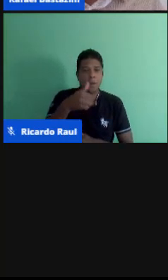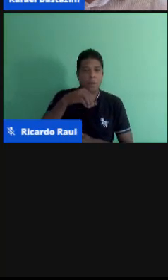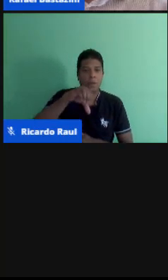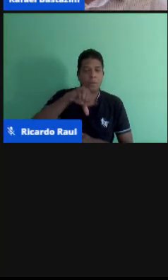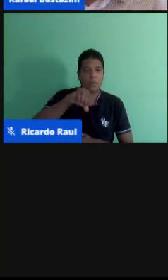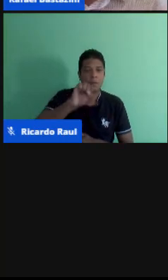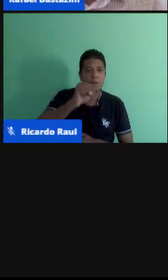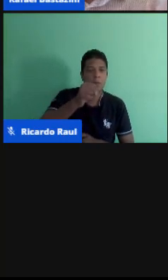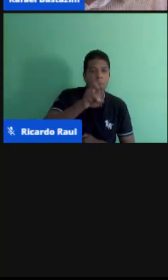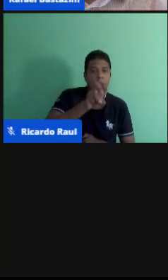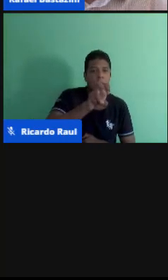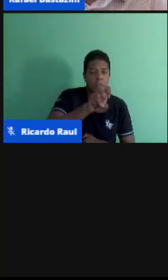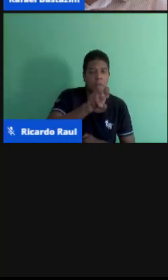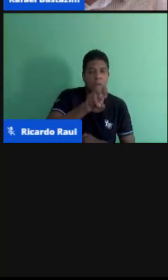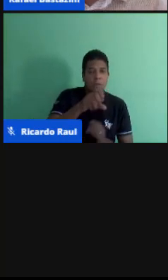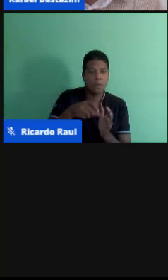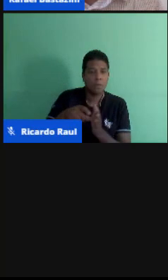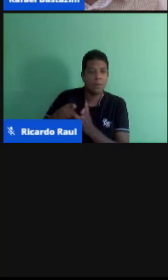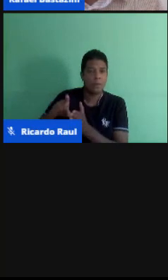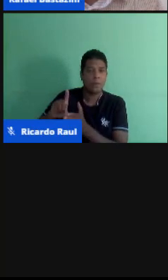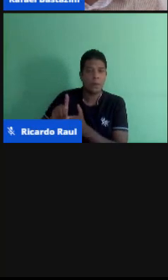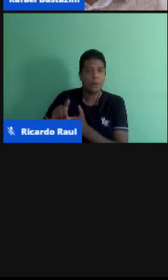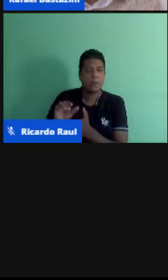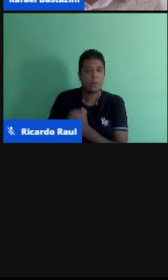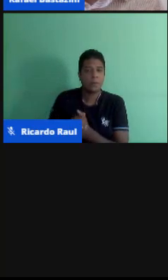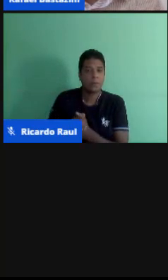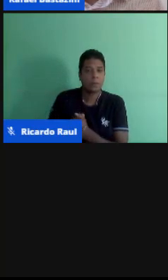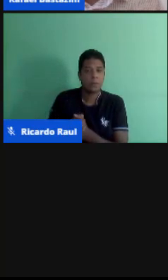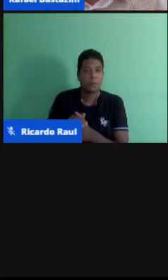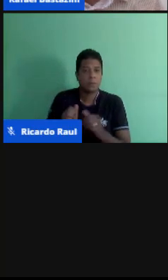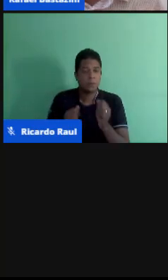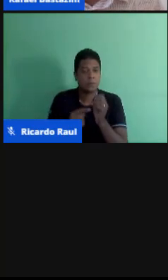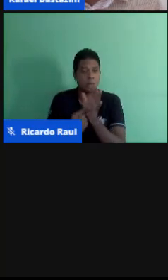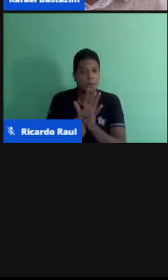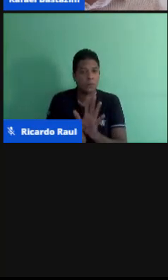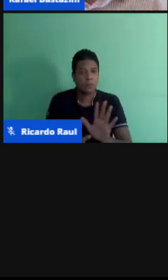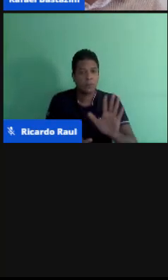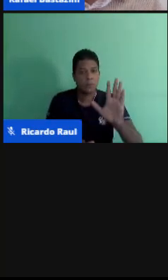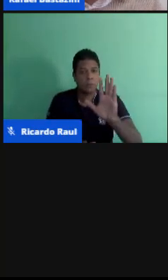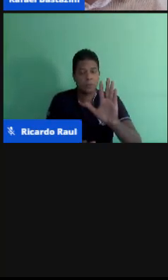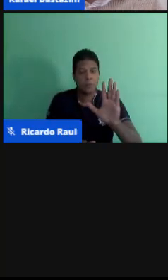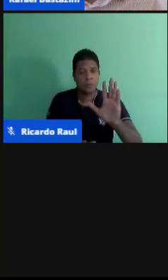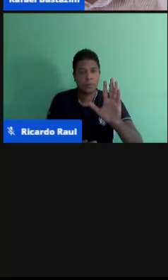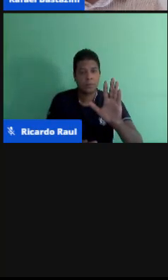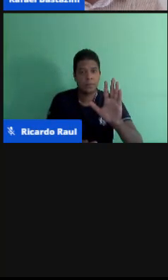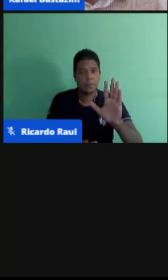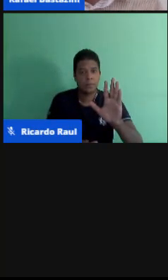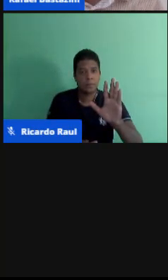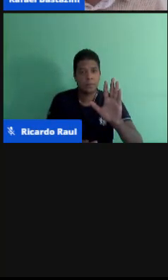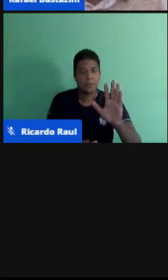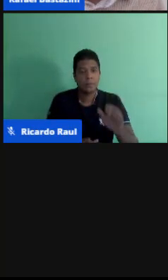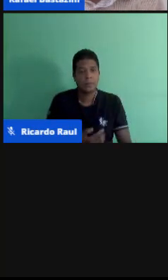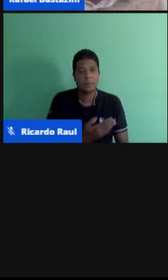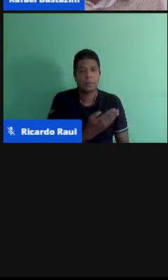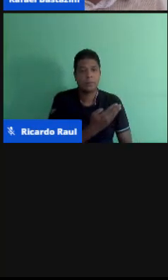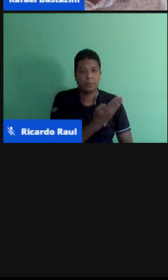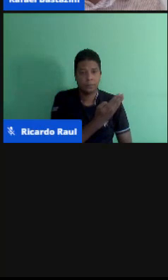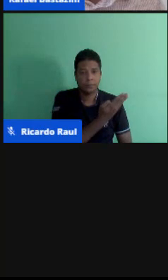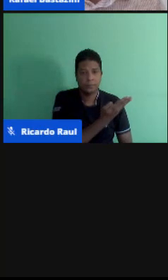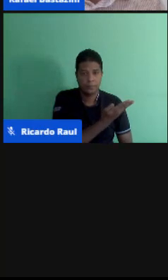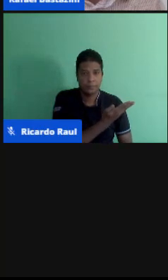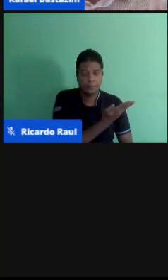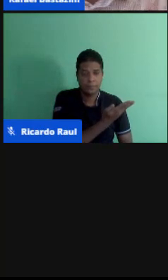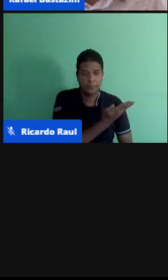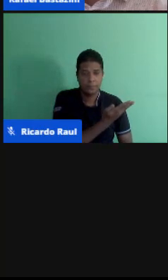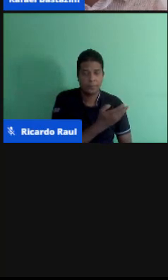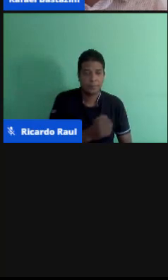1985. Aí saiu essa imagem à minha esquerda e a de vocês também.